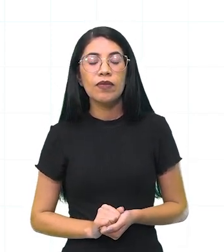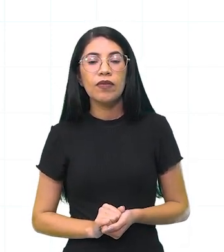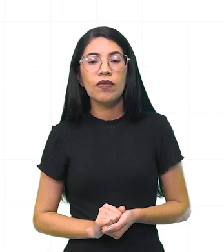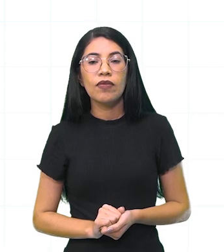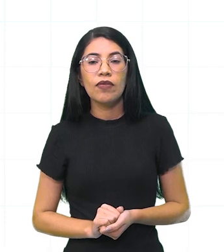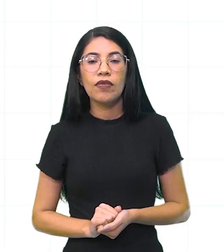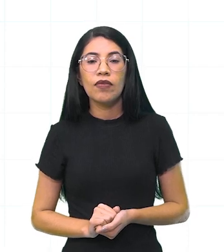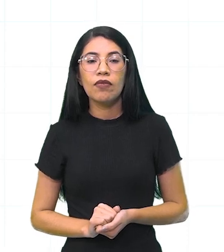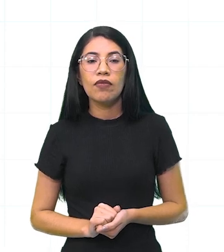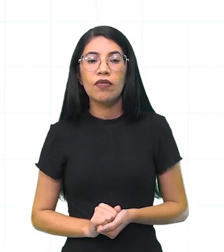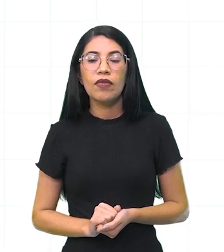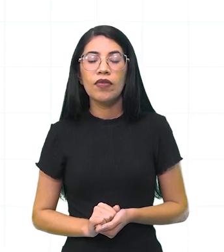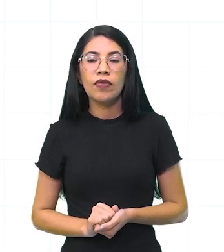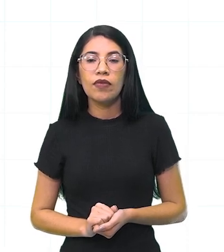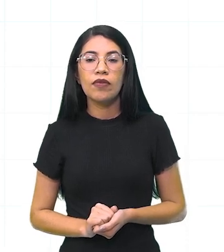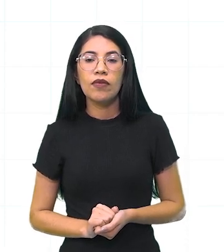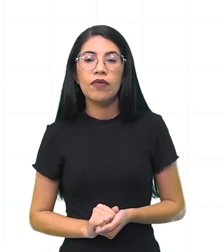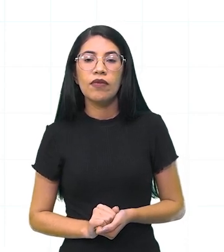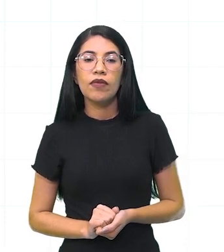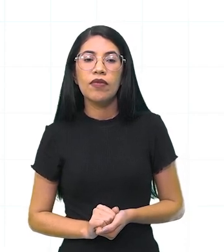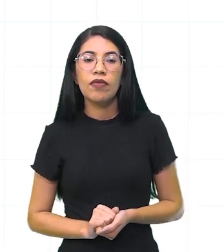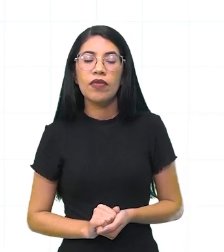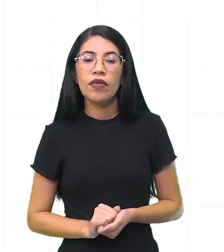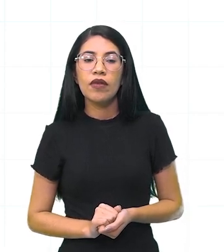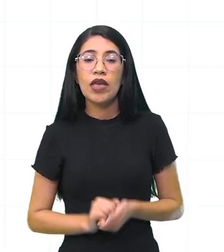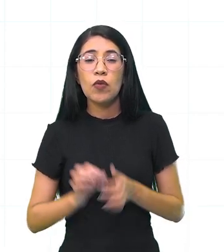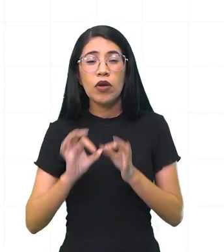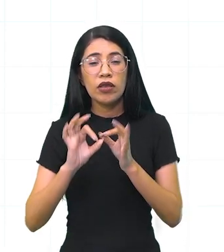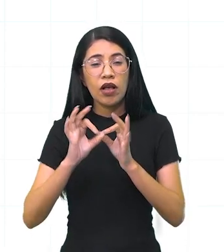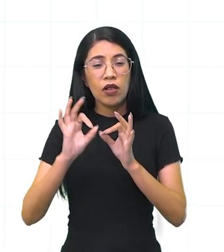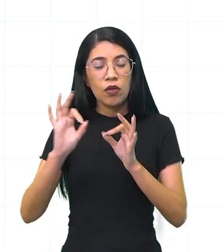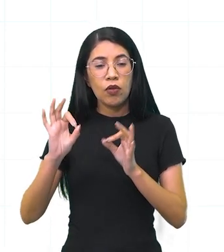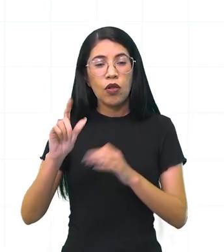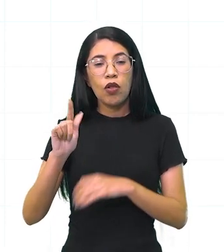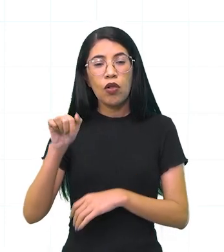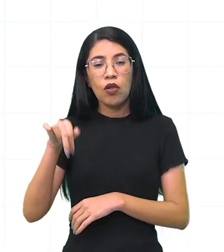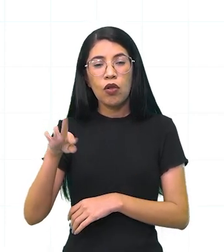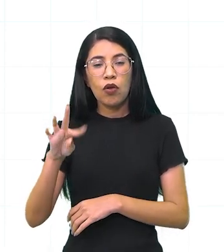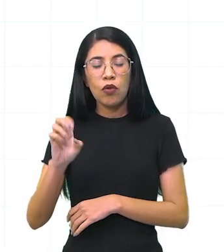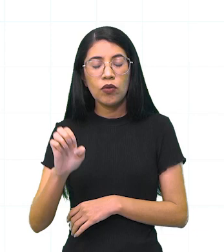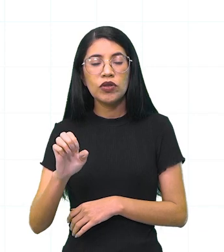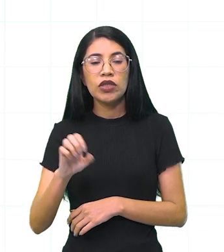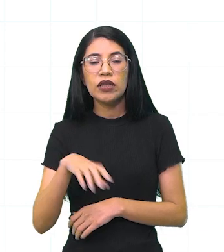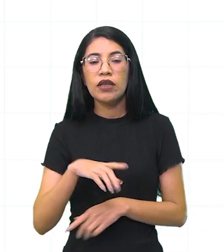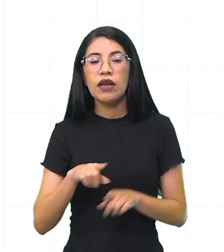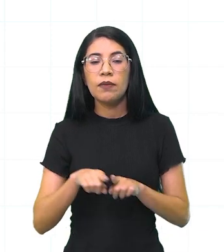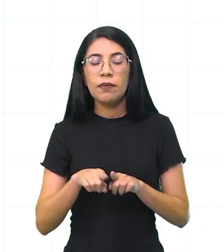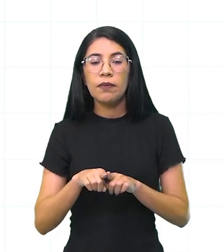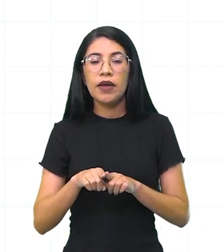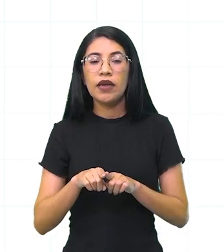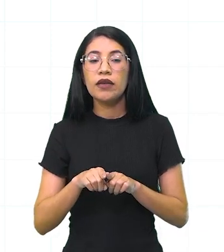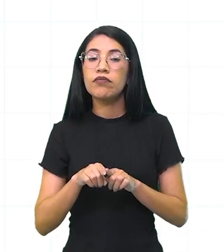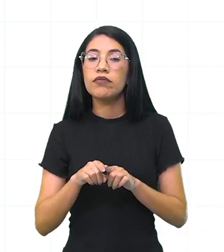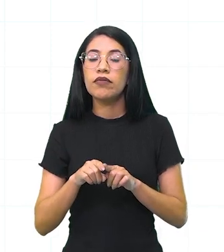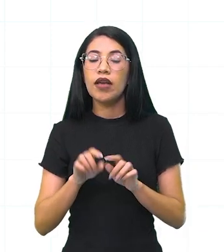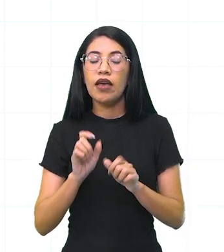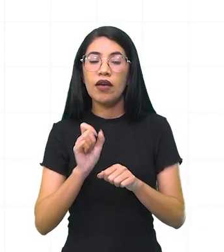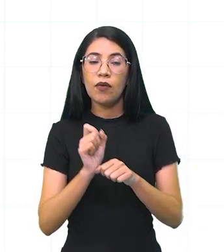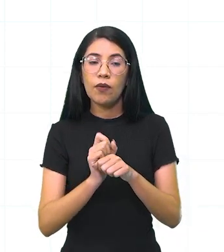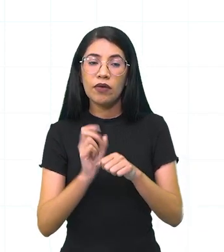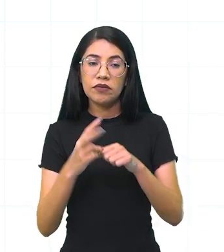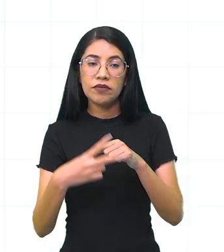longe. E os que se encontram, e os que estão longe, estão é um verbo, a palavra longe, logo, é